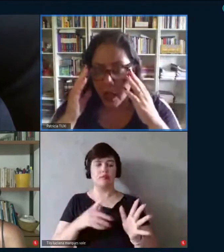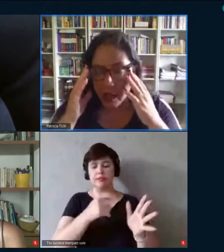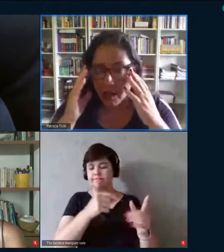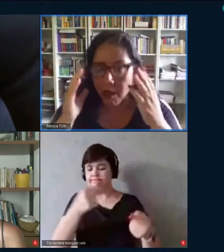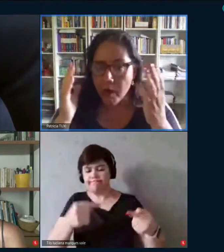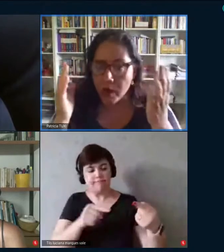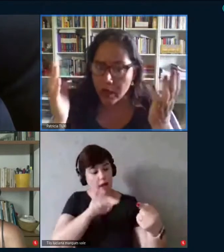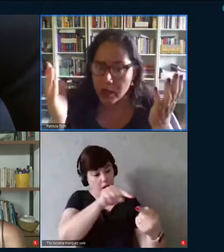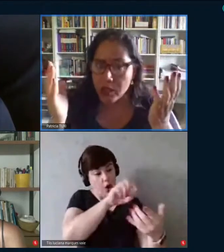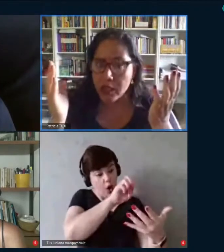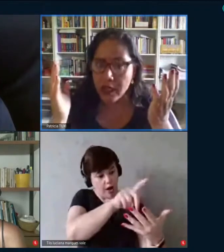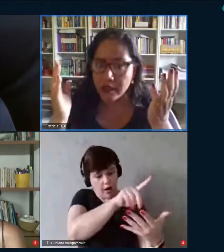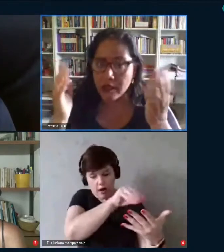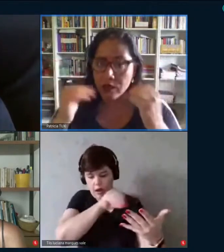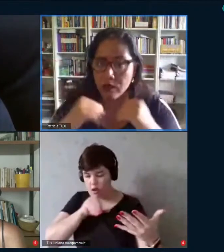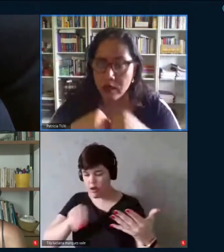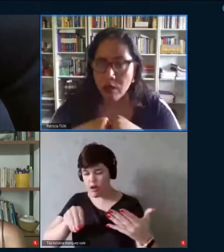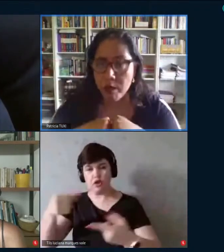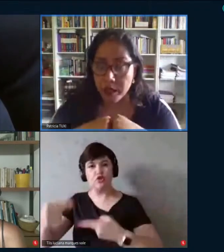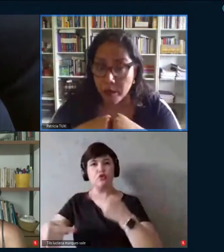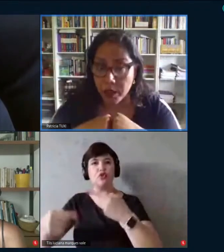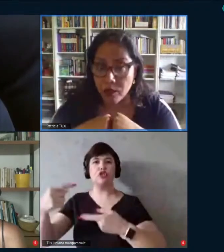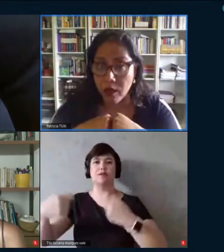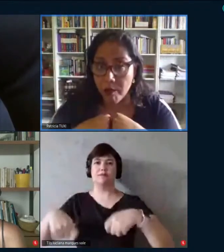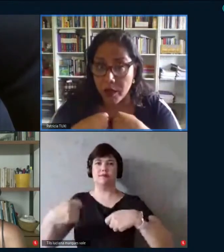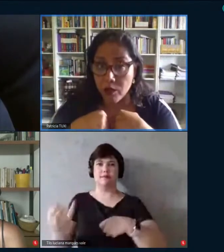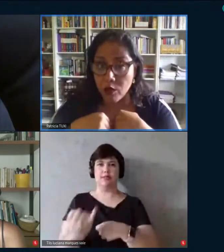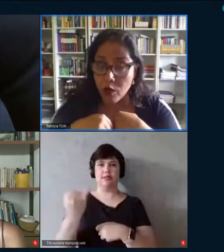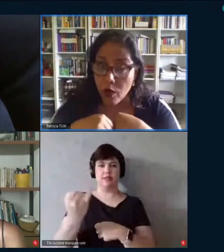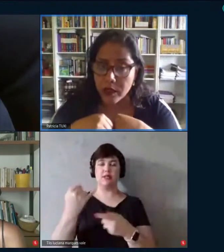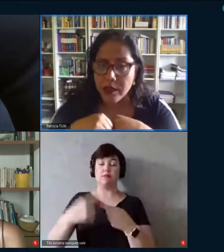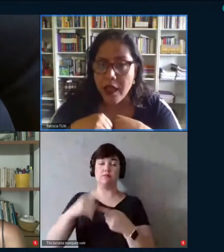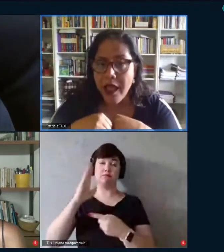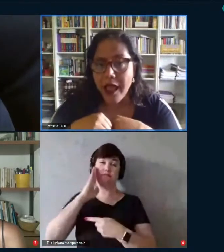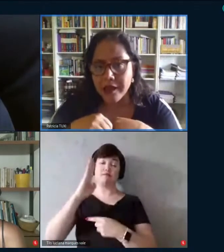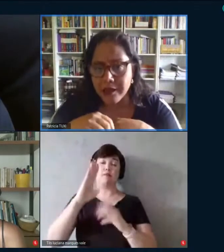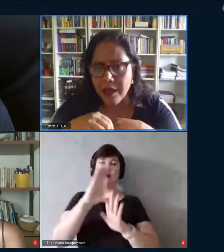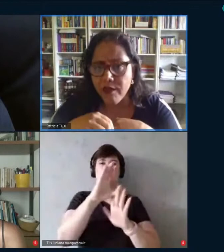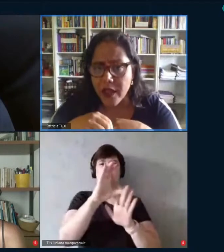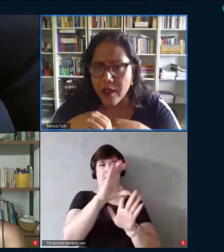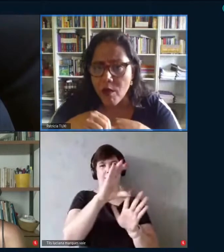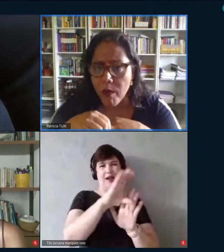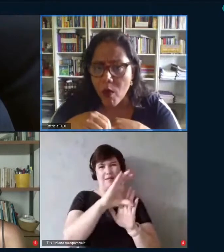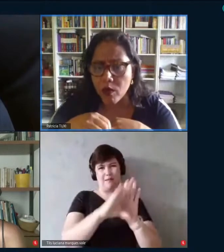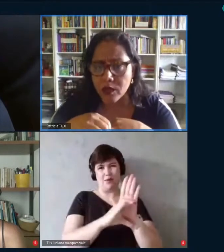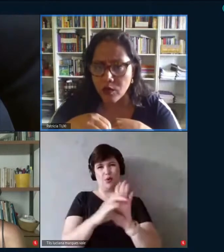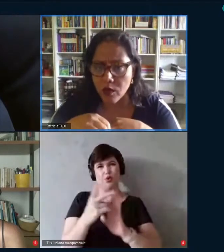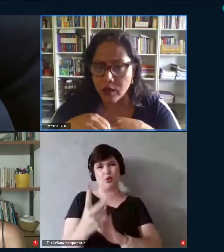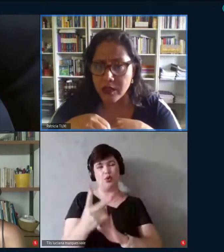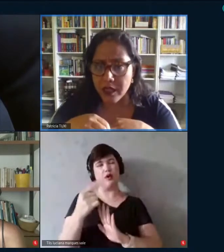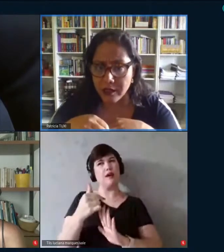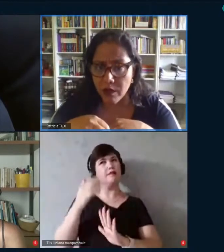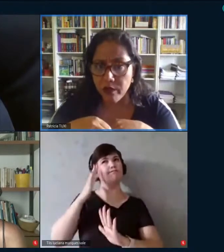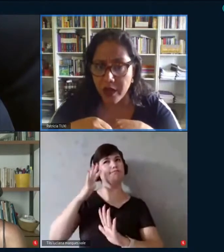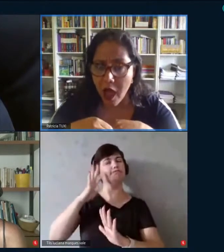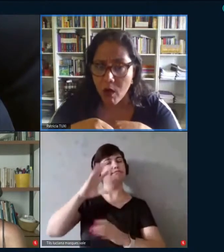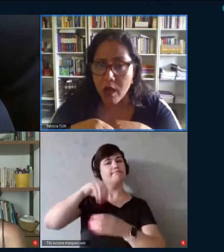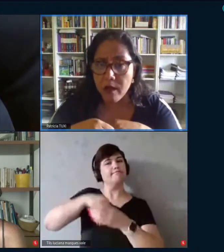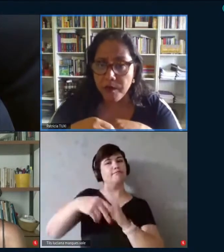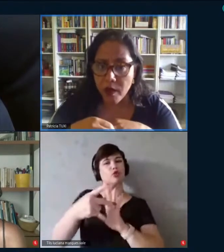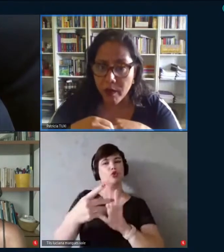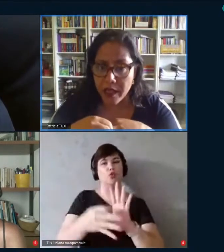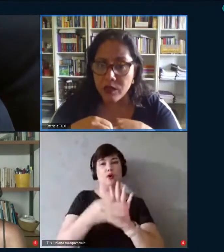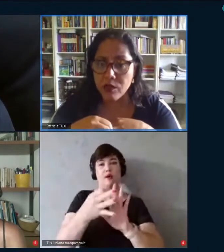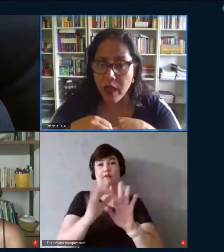tempo. Então, é importante que essa discussão, principalmente do capítulo 2, ela se reflita um pouco na sua consideração